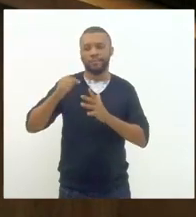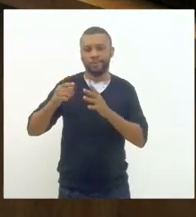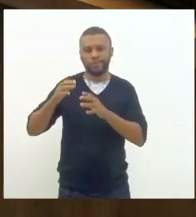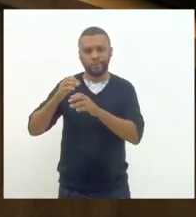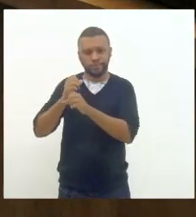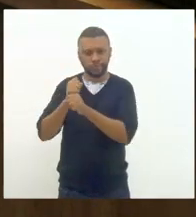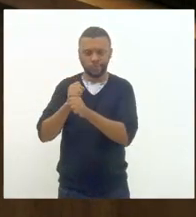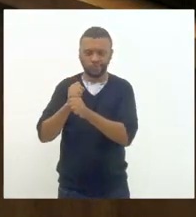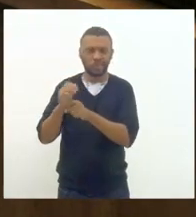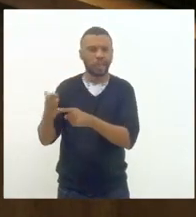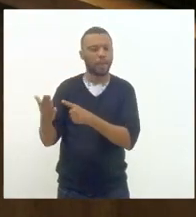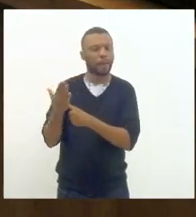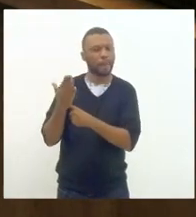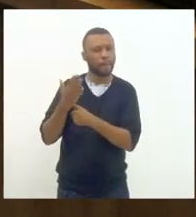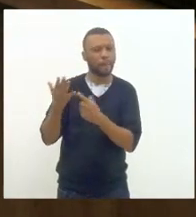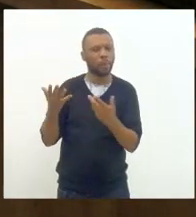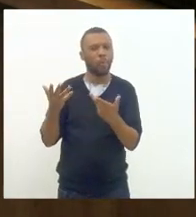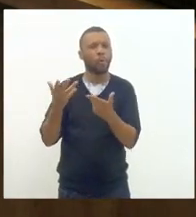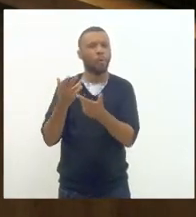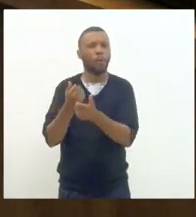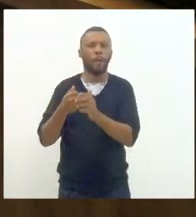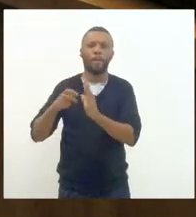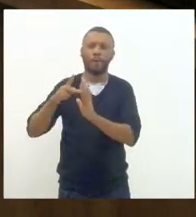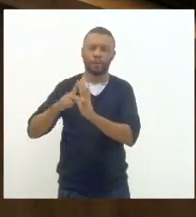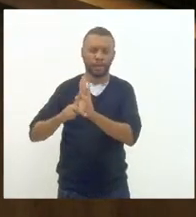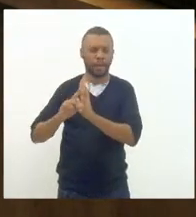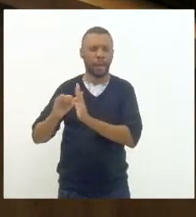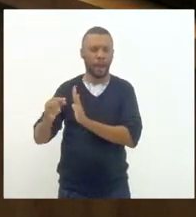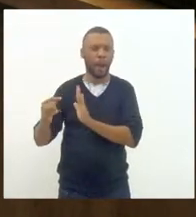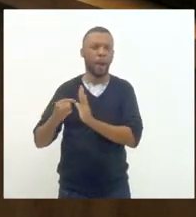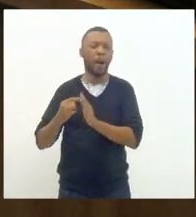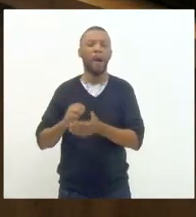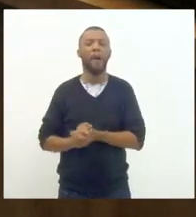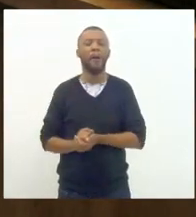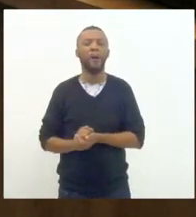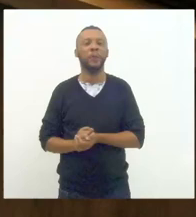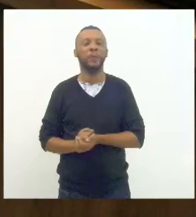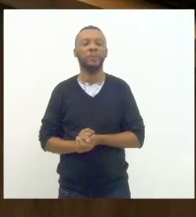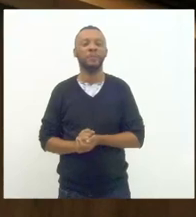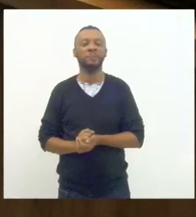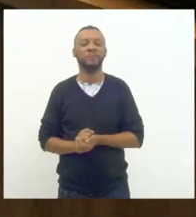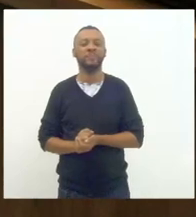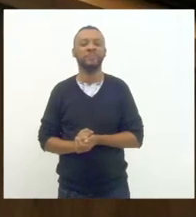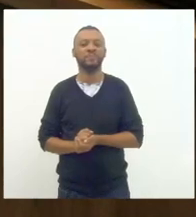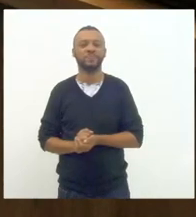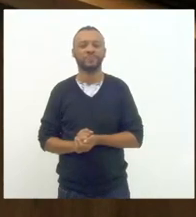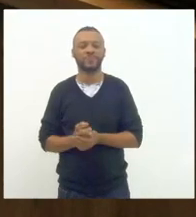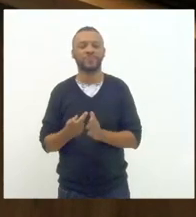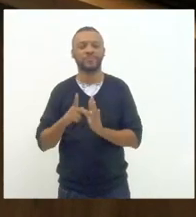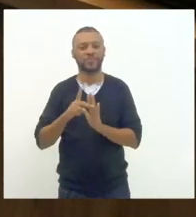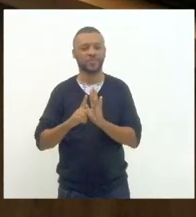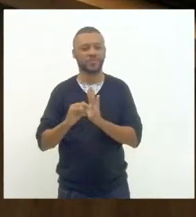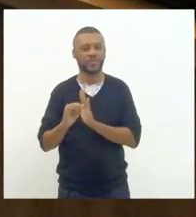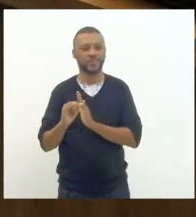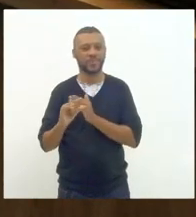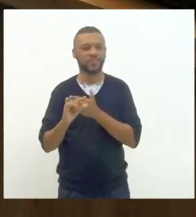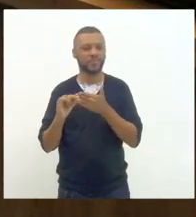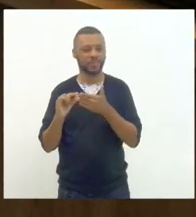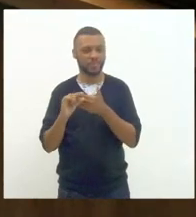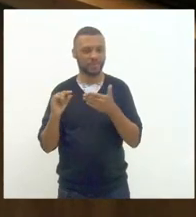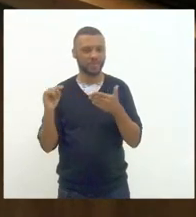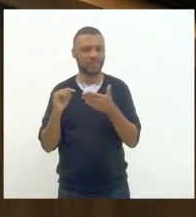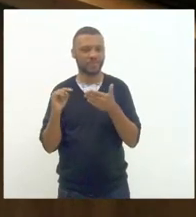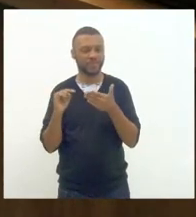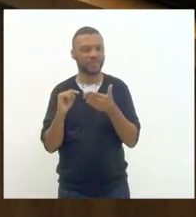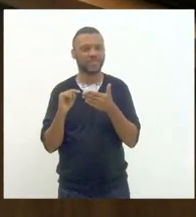elas, contribuem muito, enriquece muito o projeto, que é o projeto de minha autoria, que